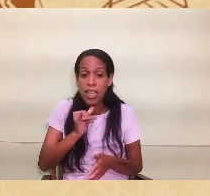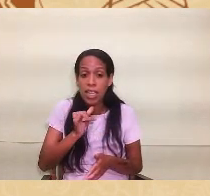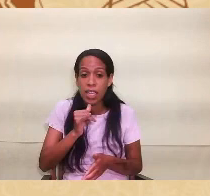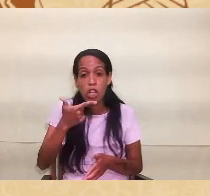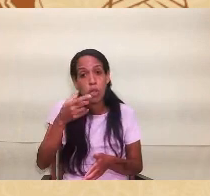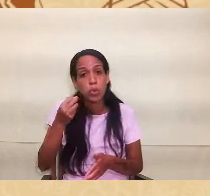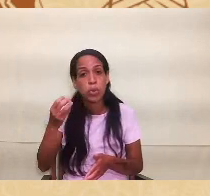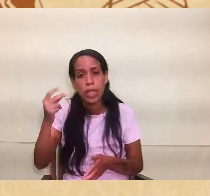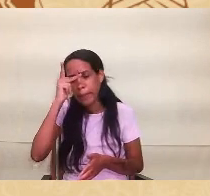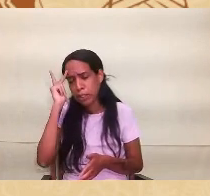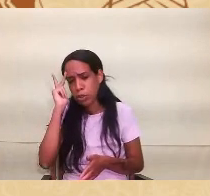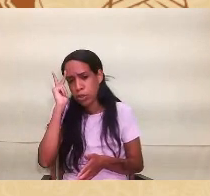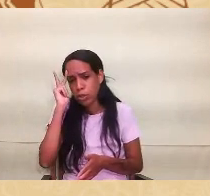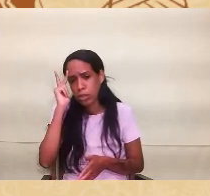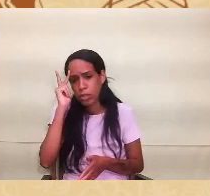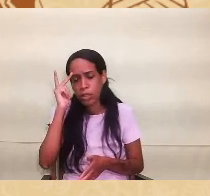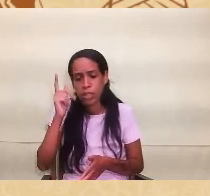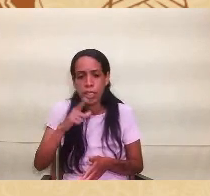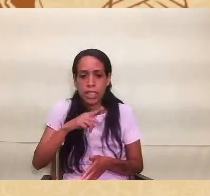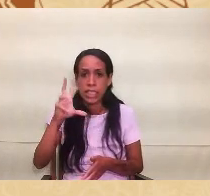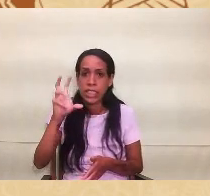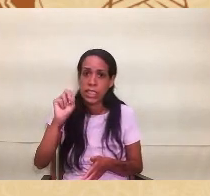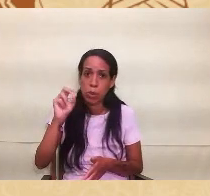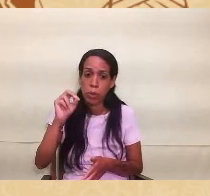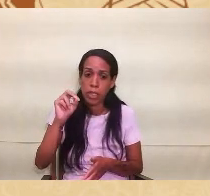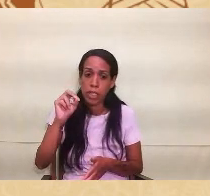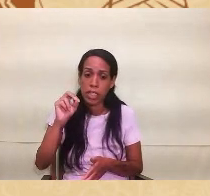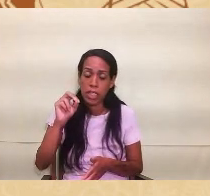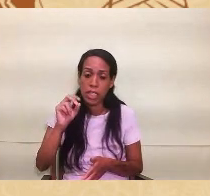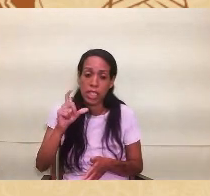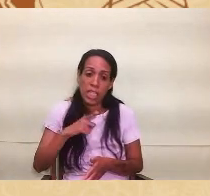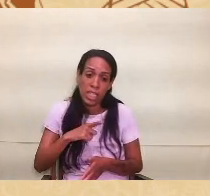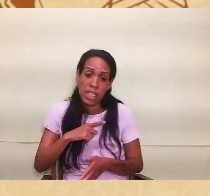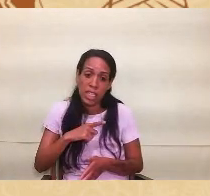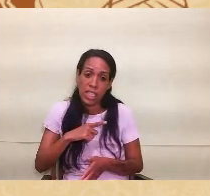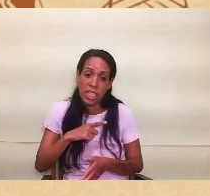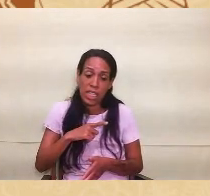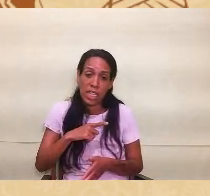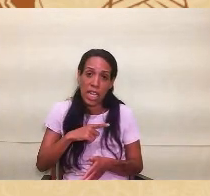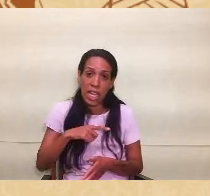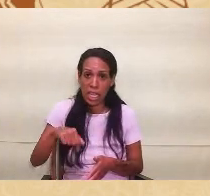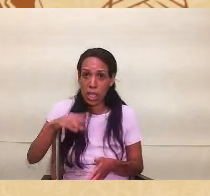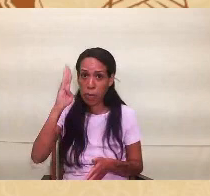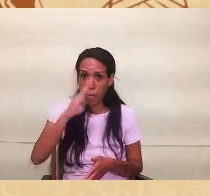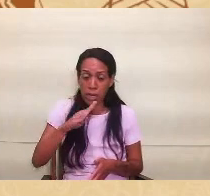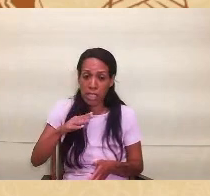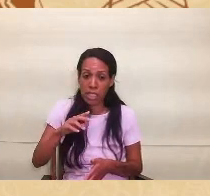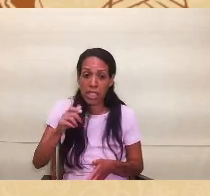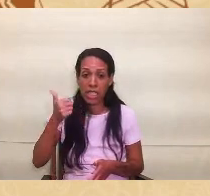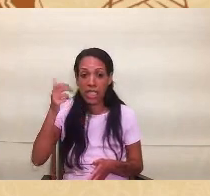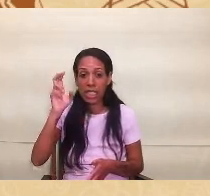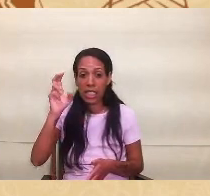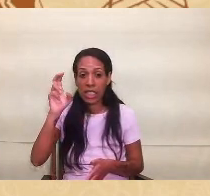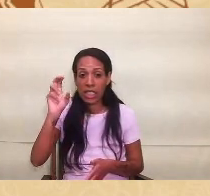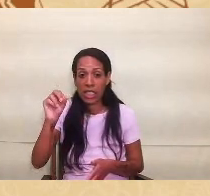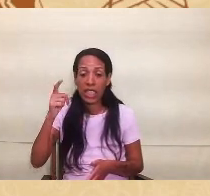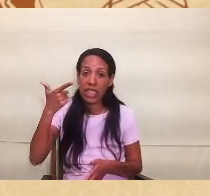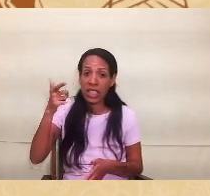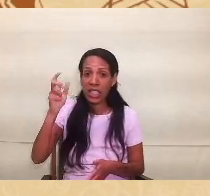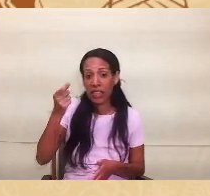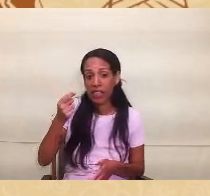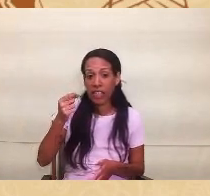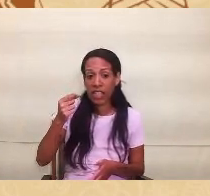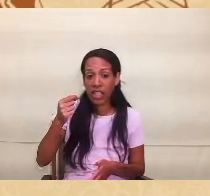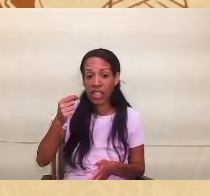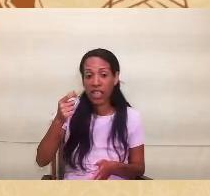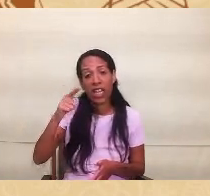pessoas. Você tem povo que tem 50, né? Você tem povos aqui no Brasil que tem 105, 120. Você tem Tupinambá que tem 7